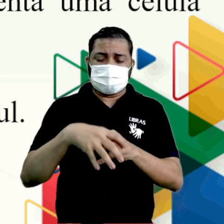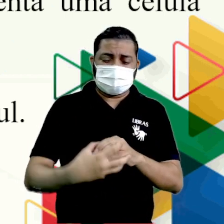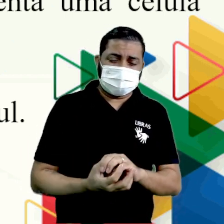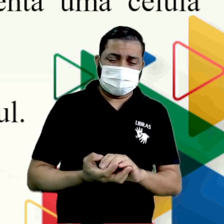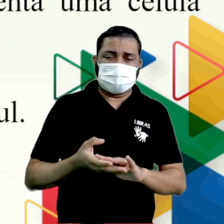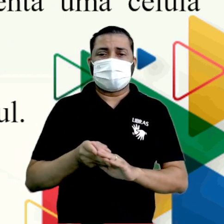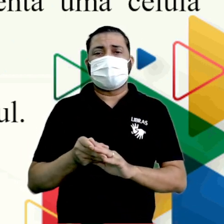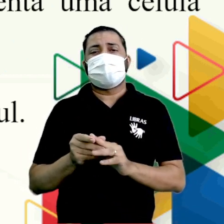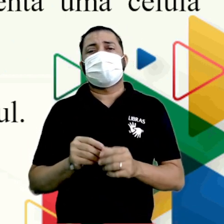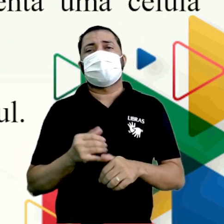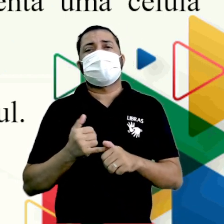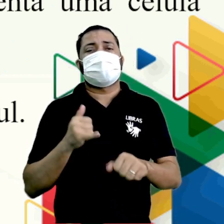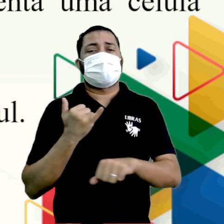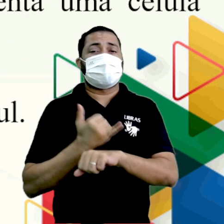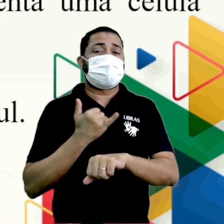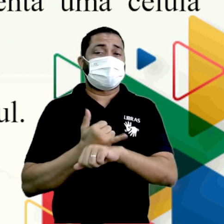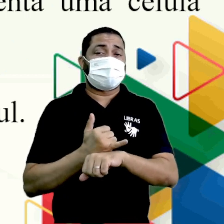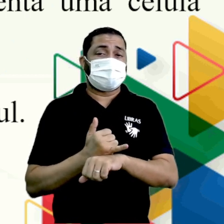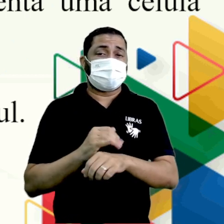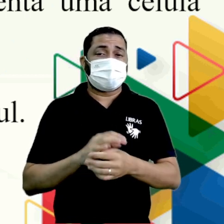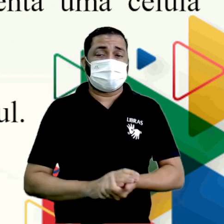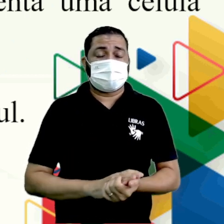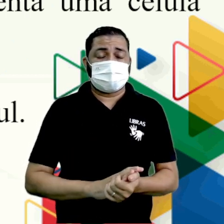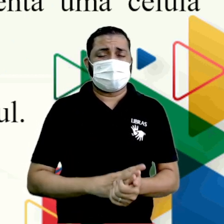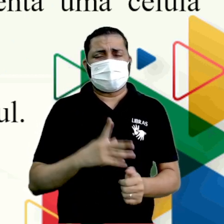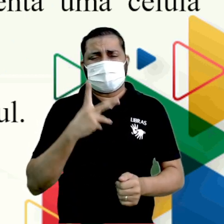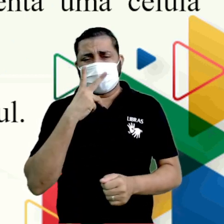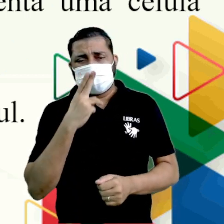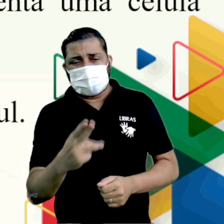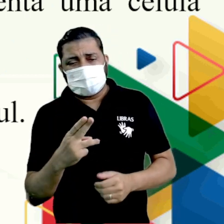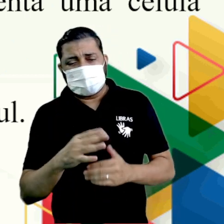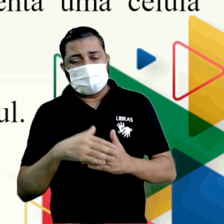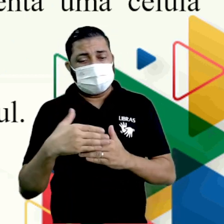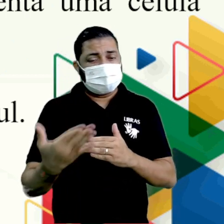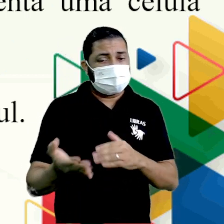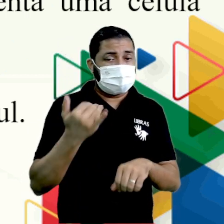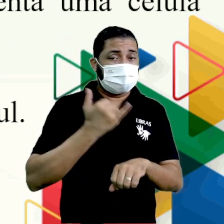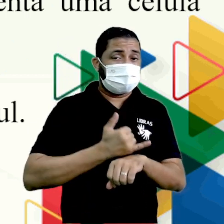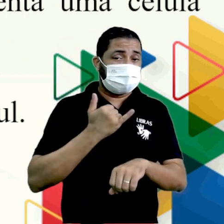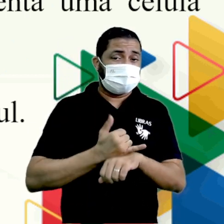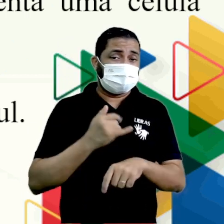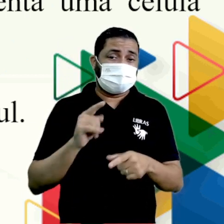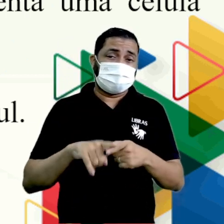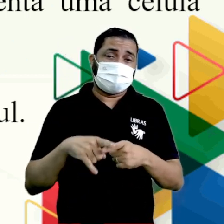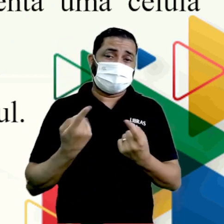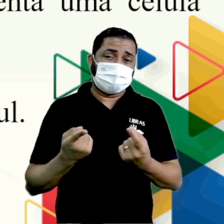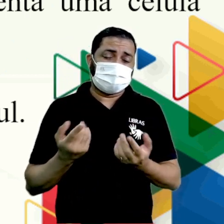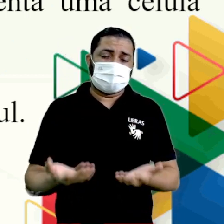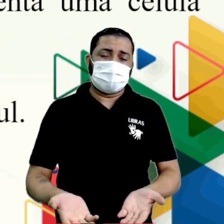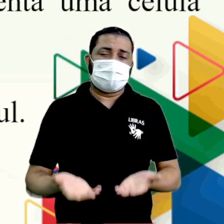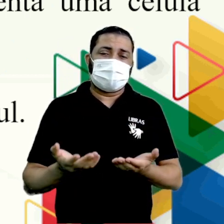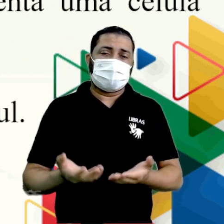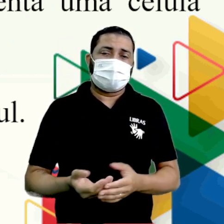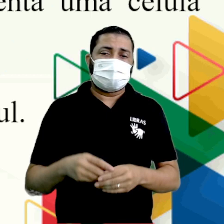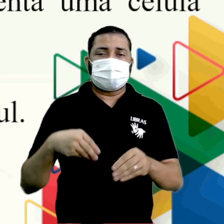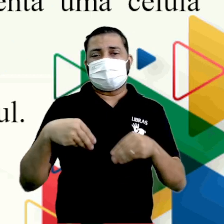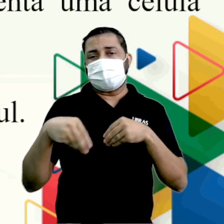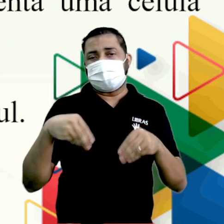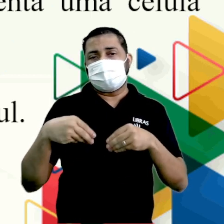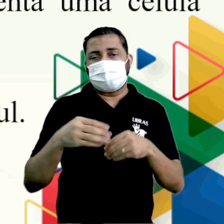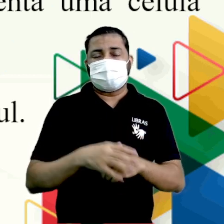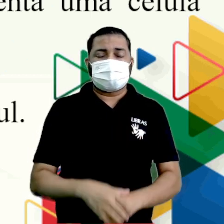com uma camada de metal. Dá a aparência externa do metal, mas tem a leveza do plástico, por